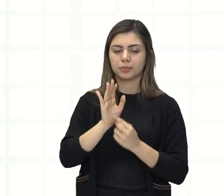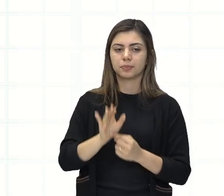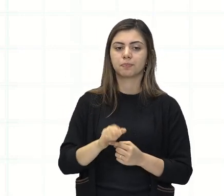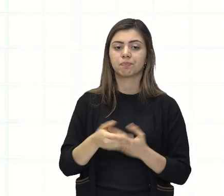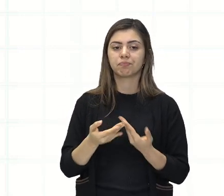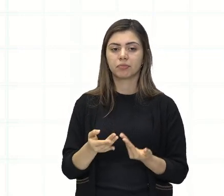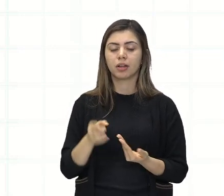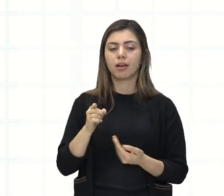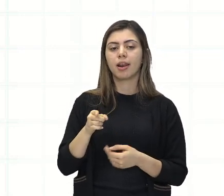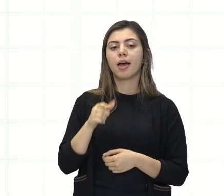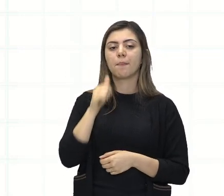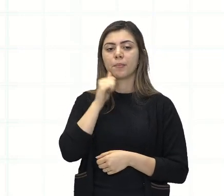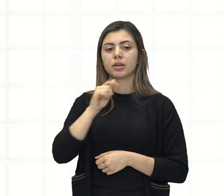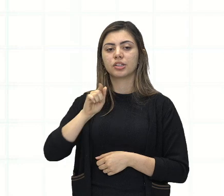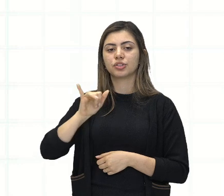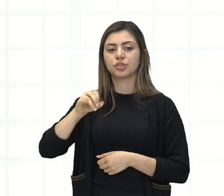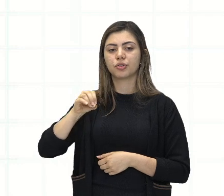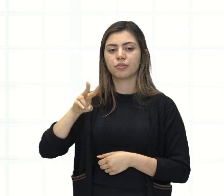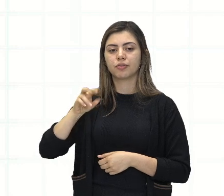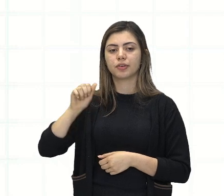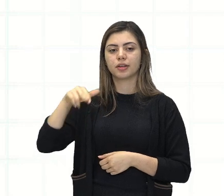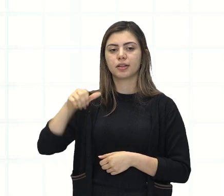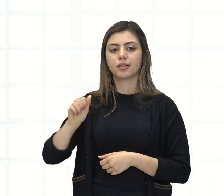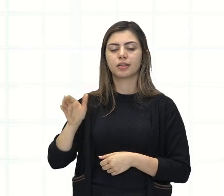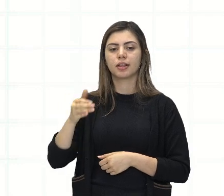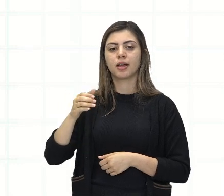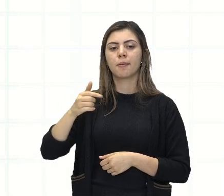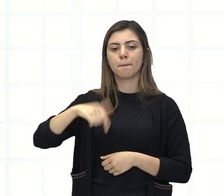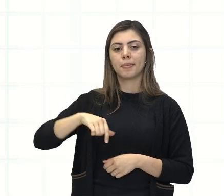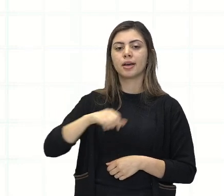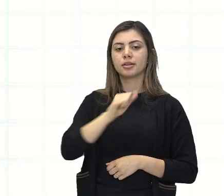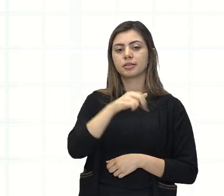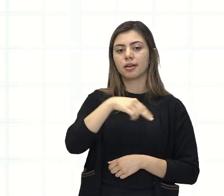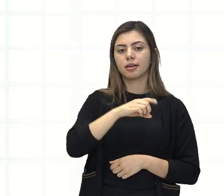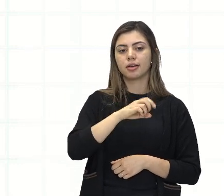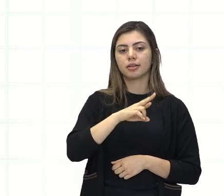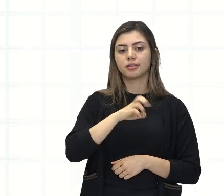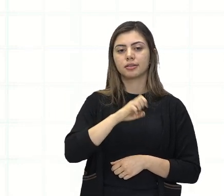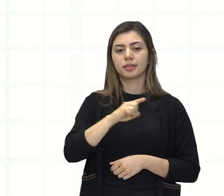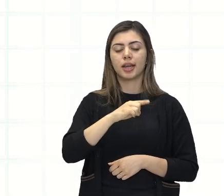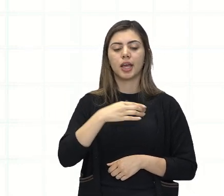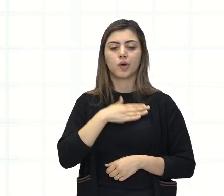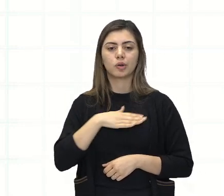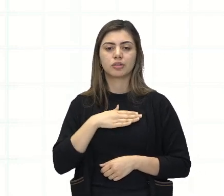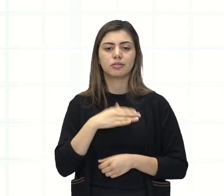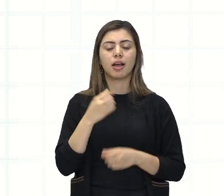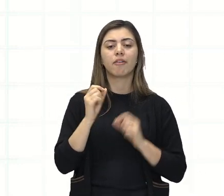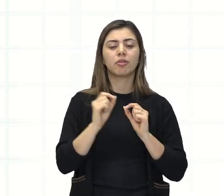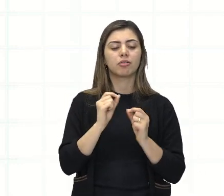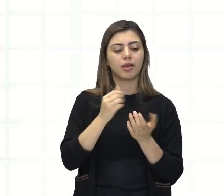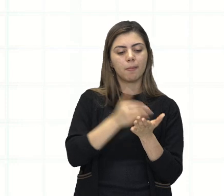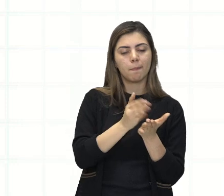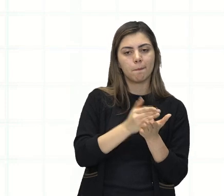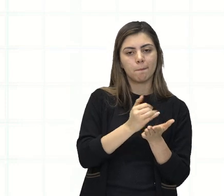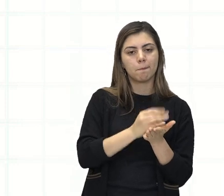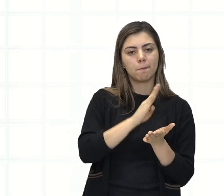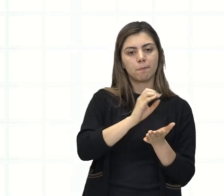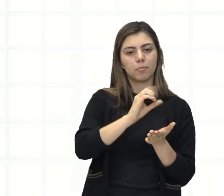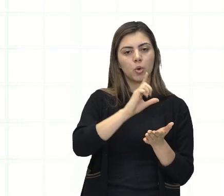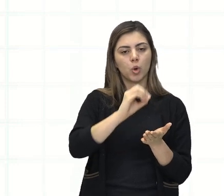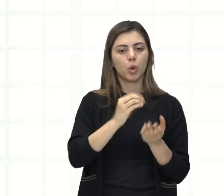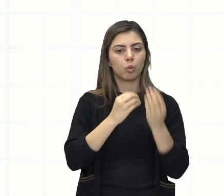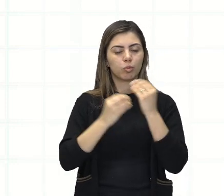e André gostavam de comer bolo. Quem é que gosta de comer bolo aí? Giovana e André. Então,